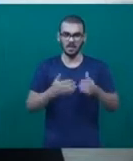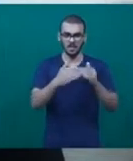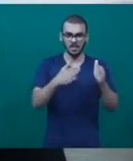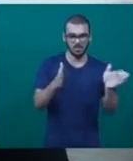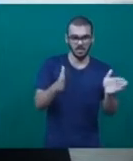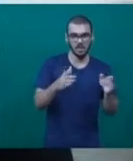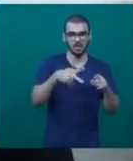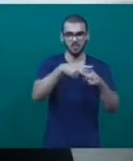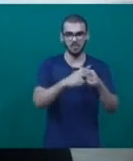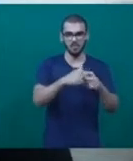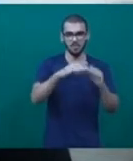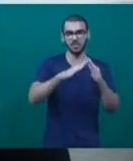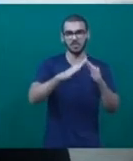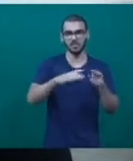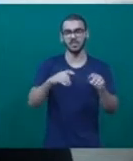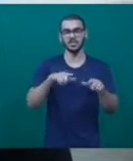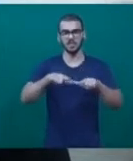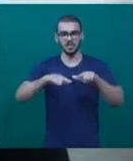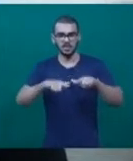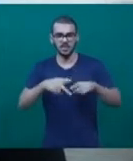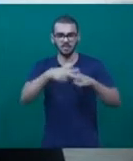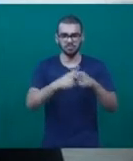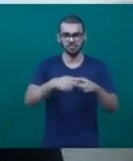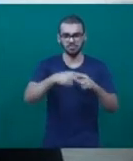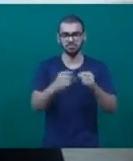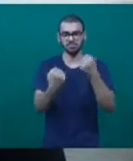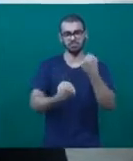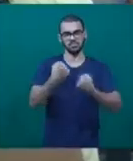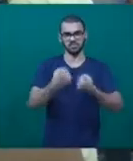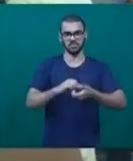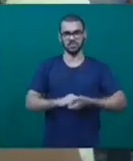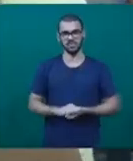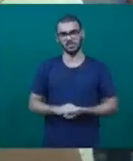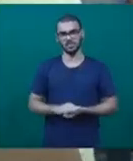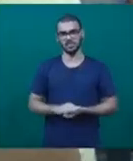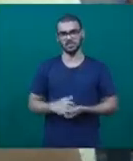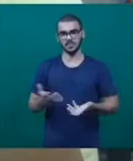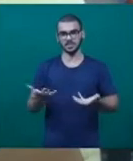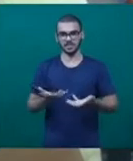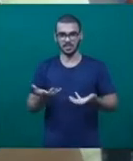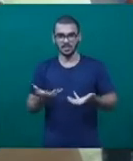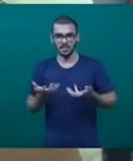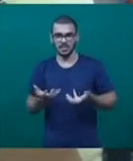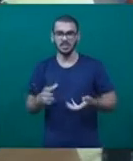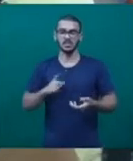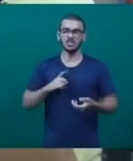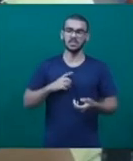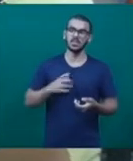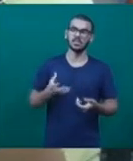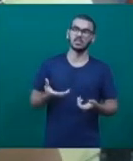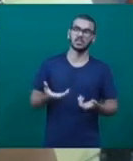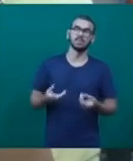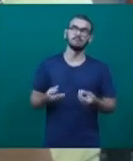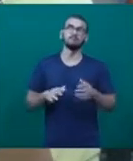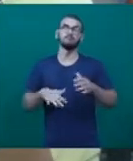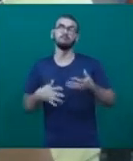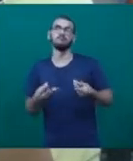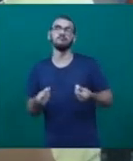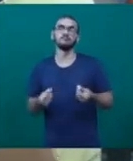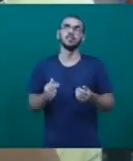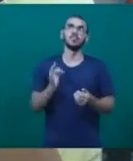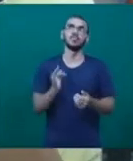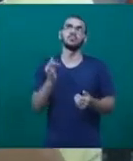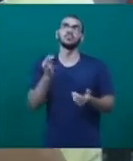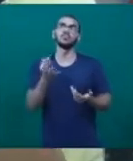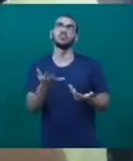e trabalhar consertando carro mesmo, virar mecânico de automóveis. Com o conhecimento agora da mecânica automotiva, talvez um